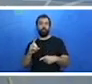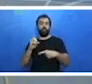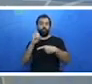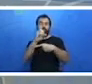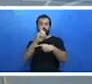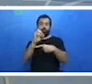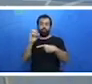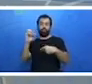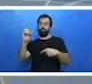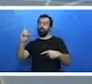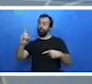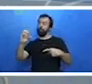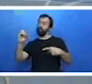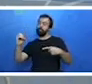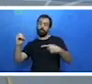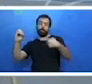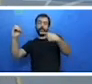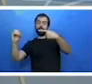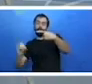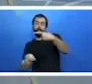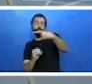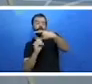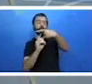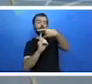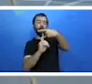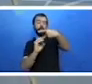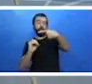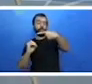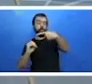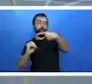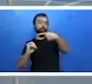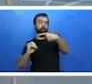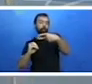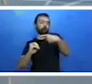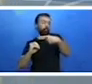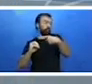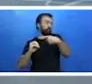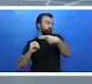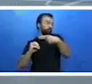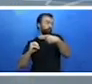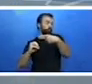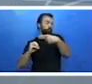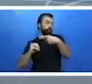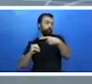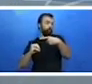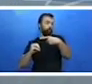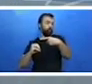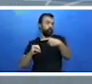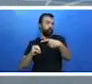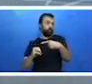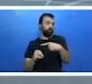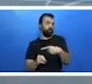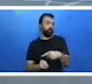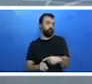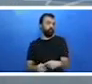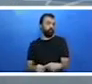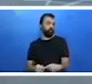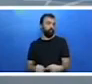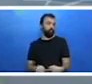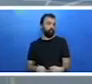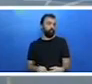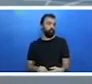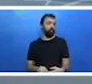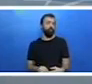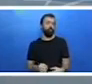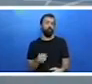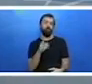meu denominador. Não é o número de partes que eu divido? Então, o 10 já vai embaixo. Está